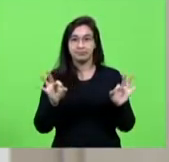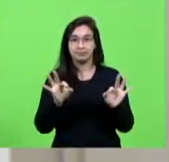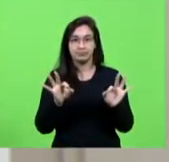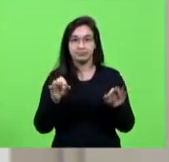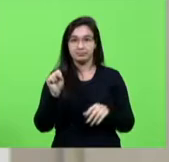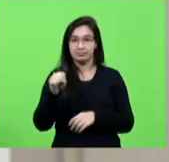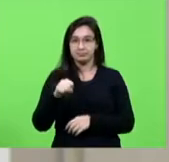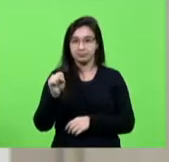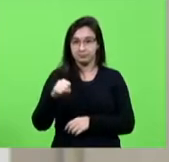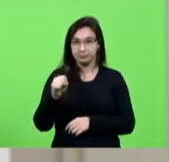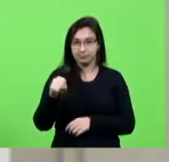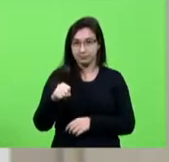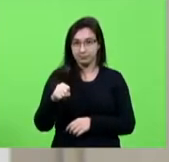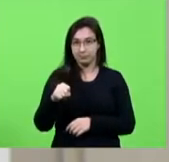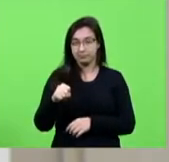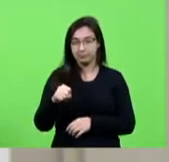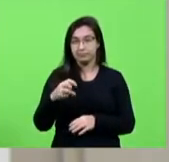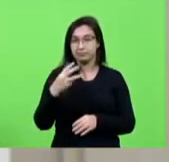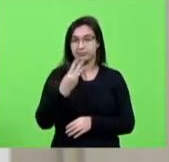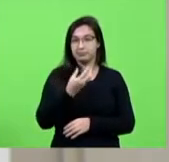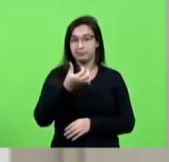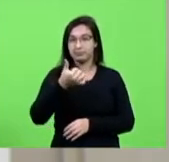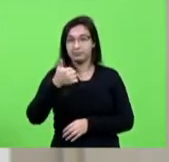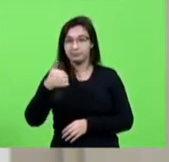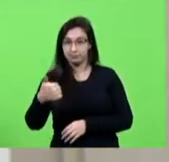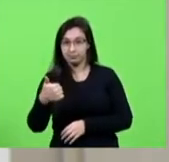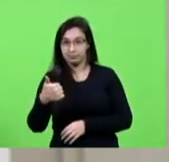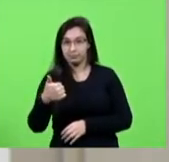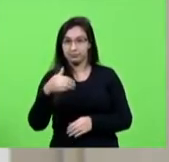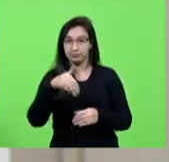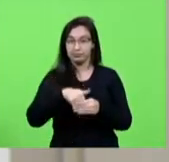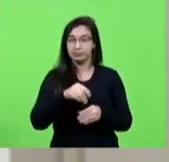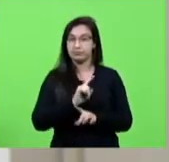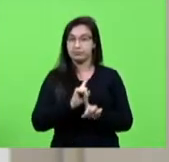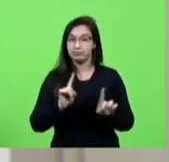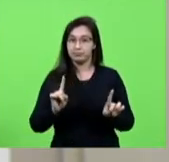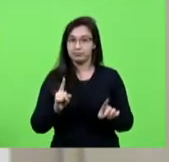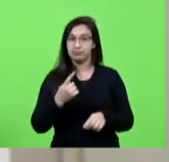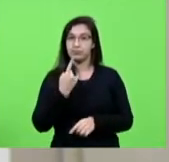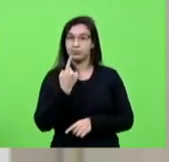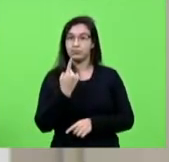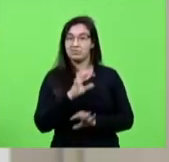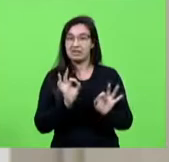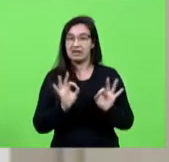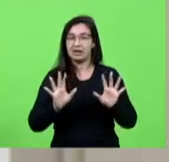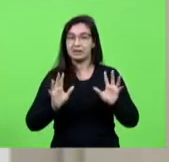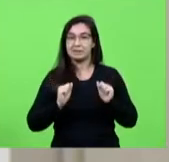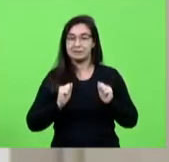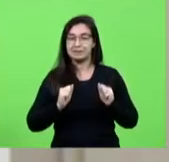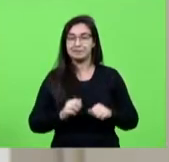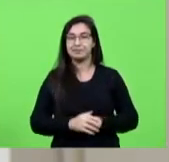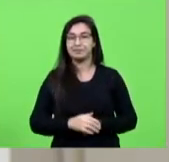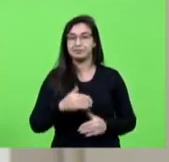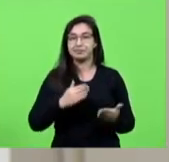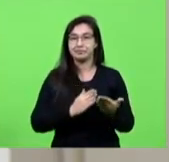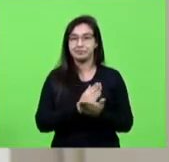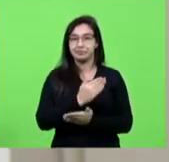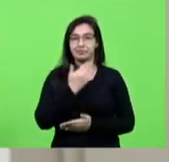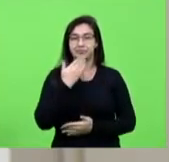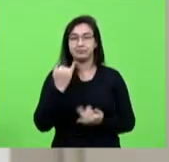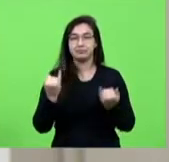sim, 31 votos não e sem nenhuma abstenção. Foram aprovados os pedidos de informação